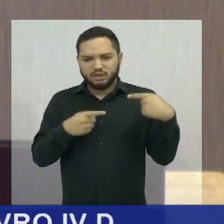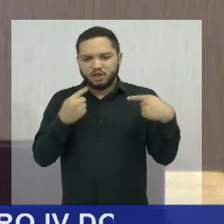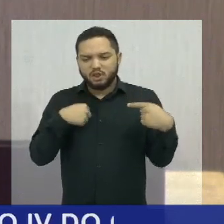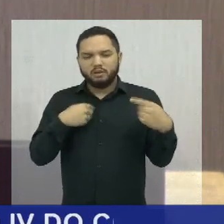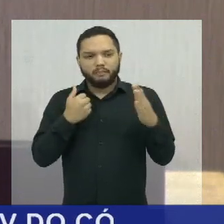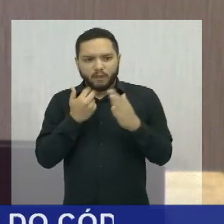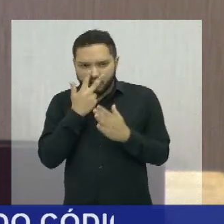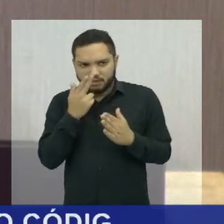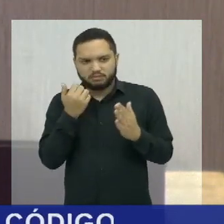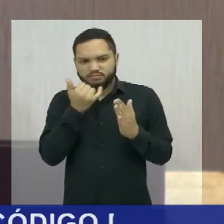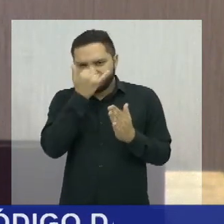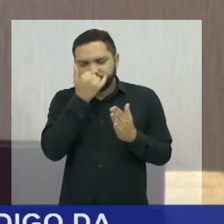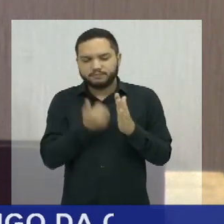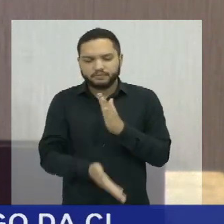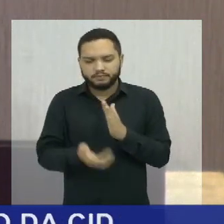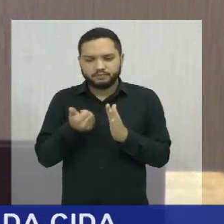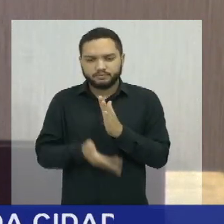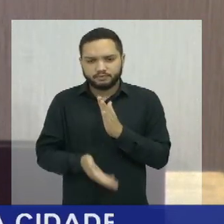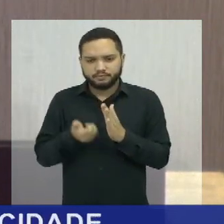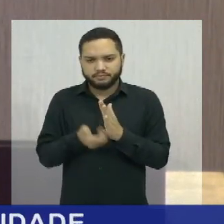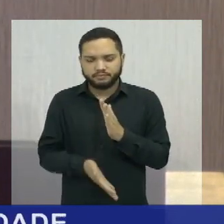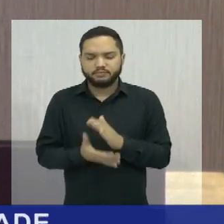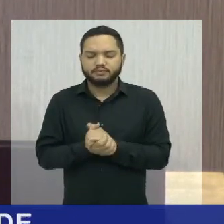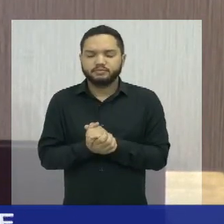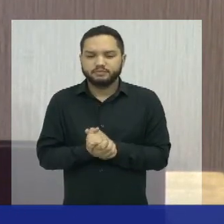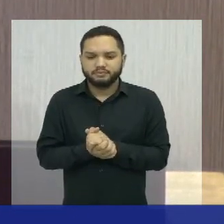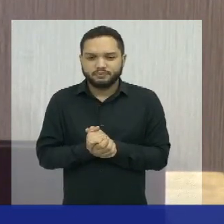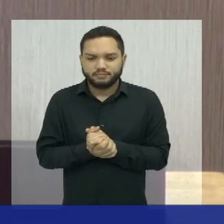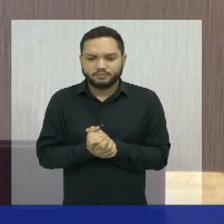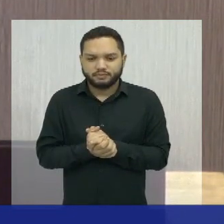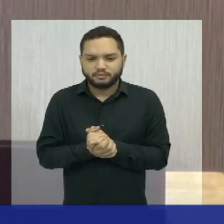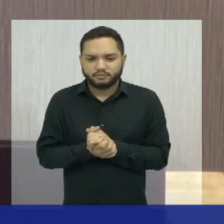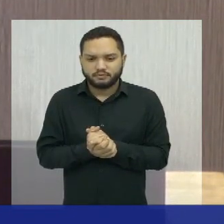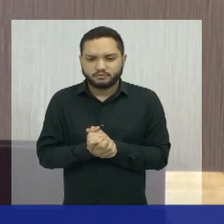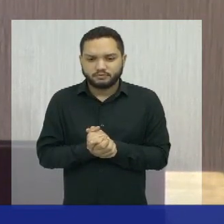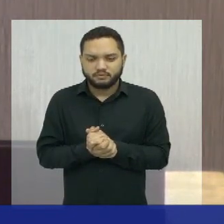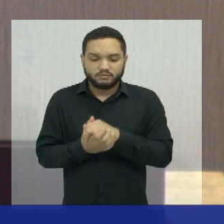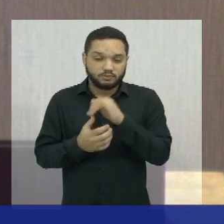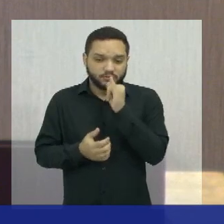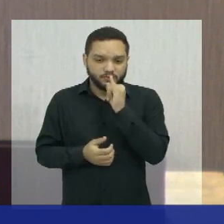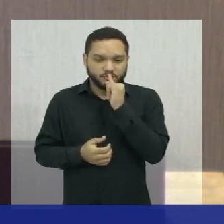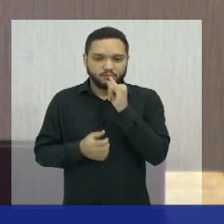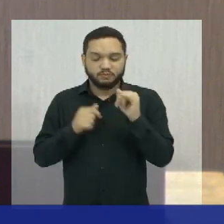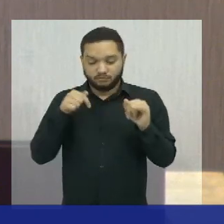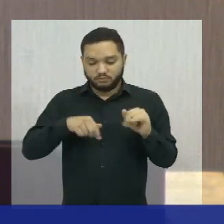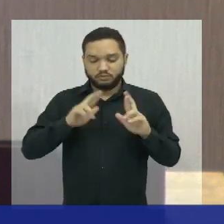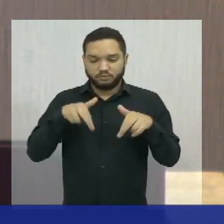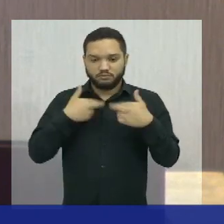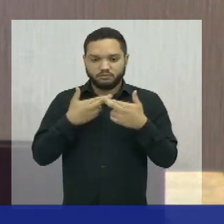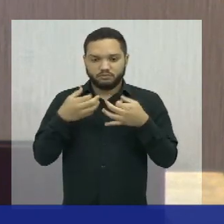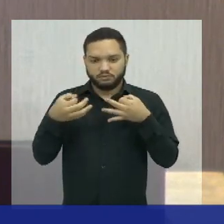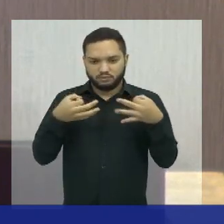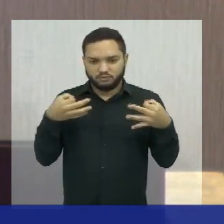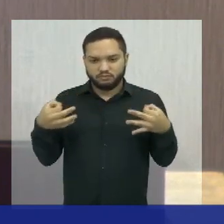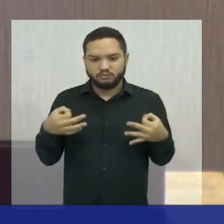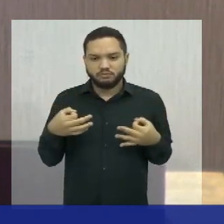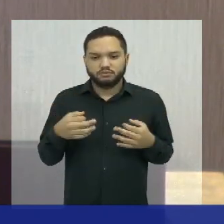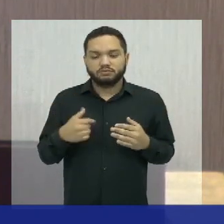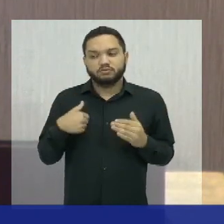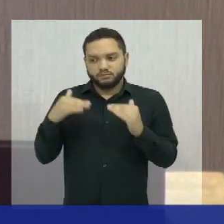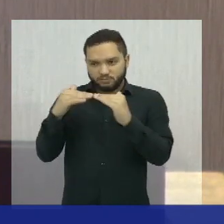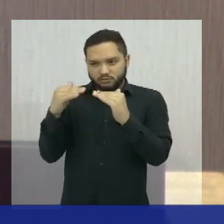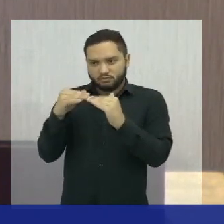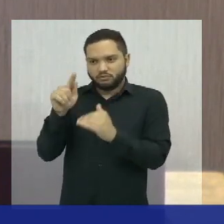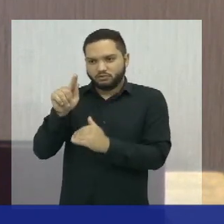gente. Porque uma sugestão, uma audiência pública como esta, e aí eu concordo com a